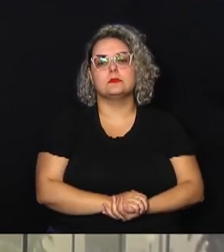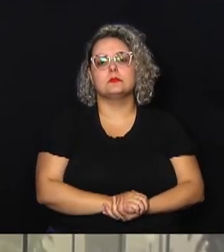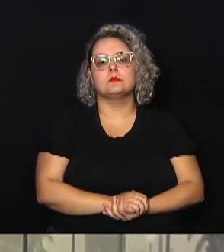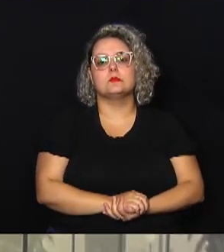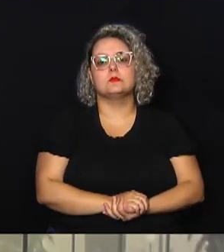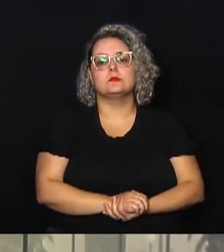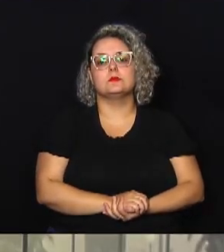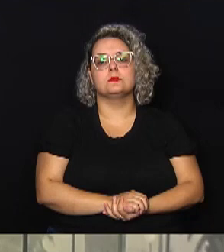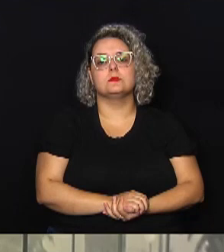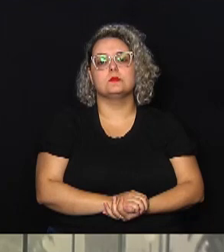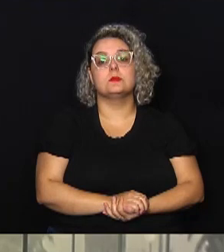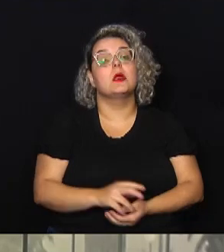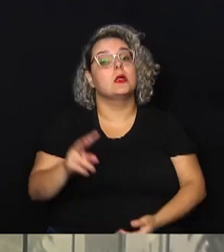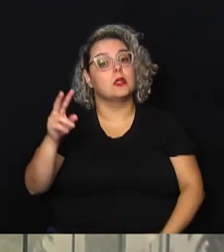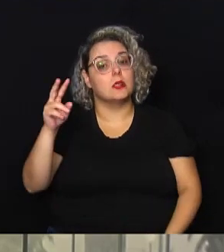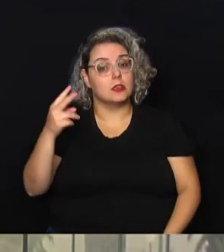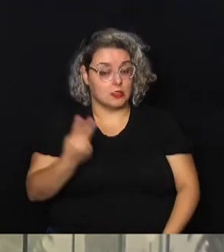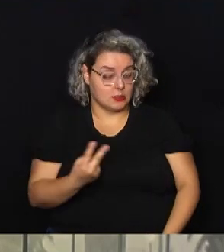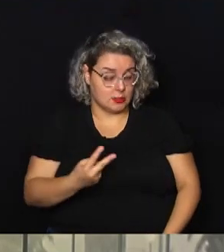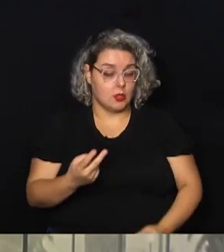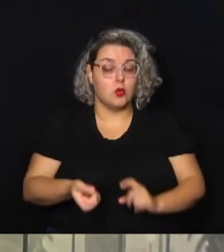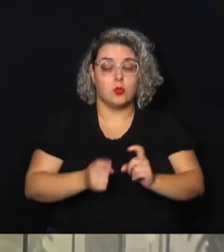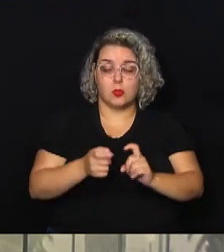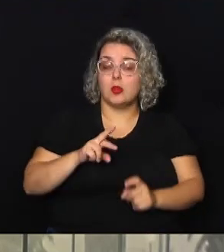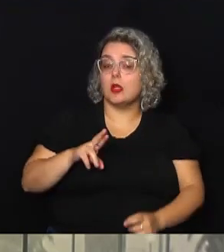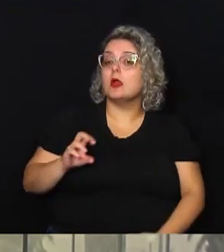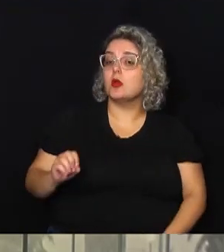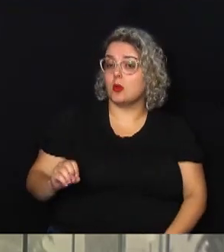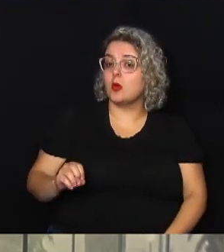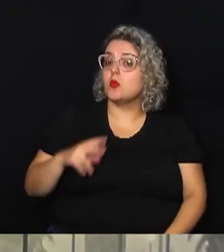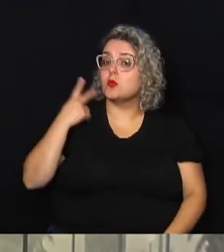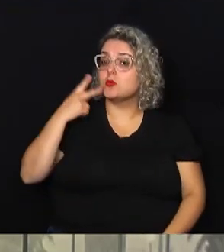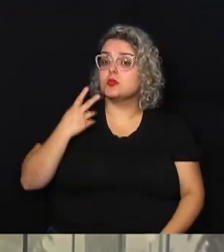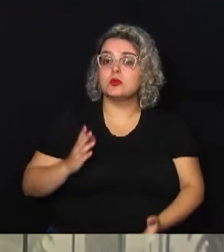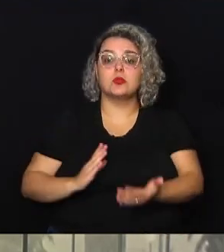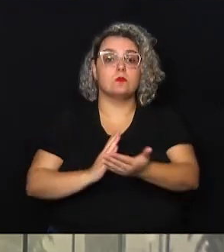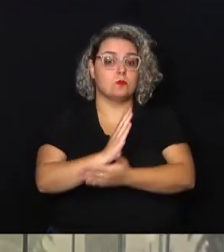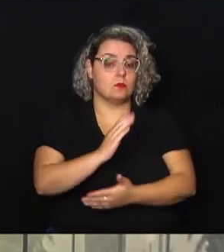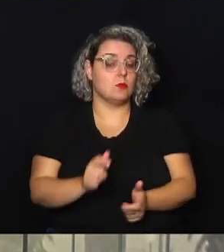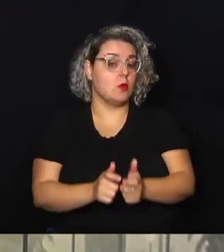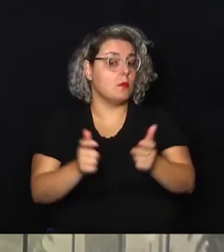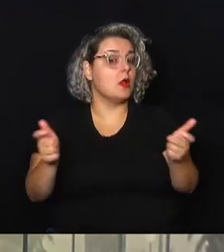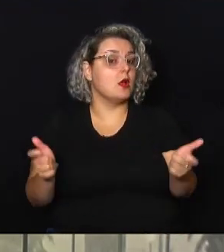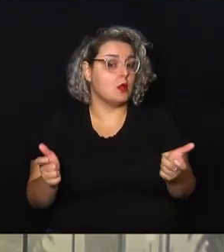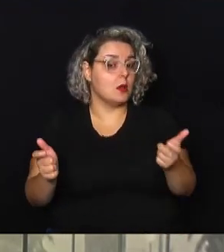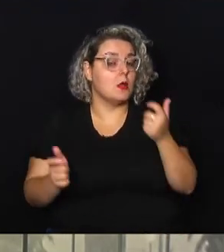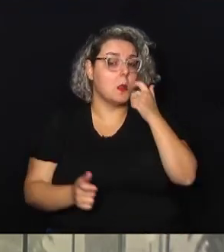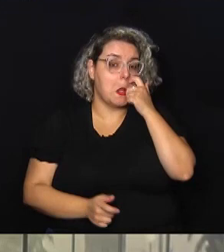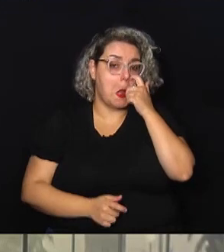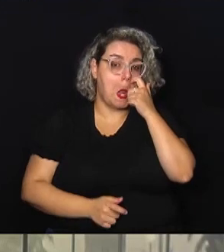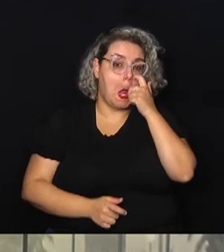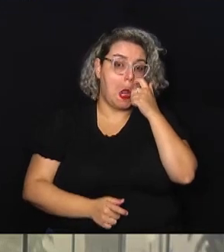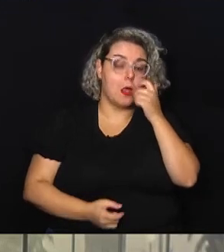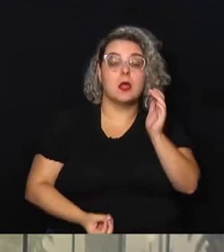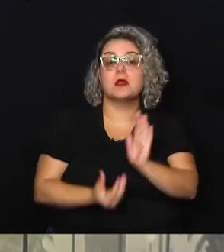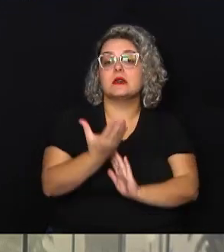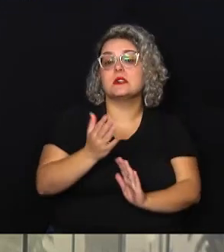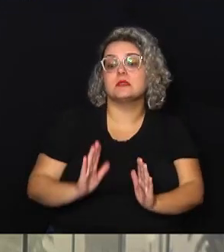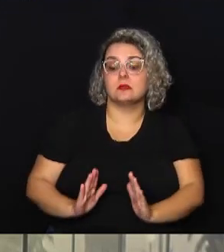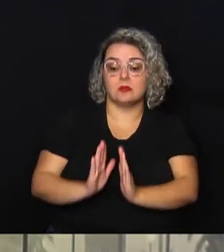ainda na segunda reunião ordinária os vereadores aprovaram por maioria a criação da frente